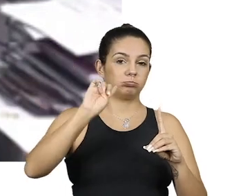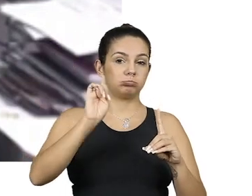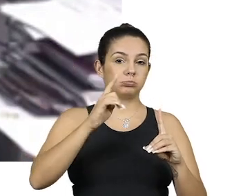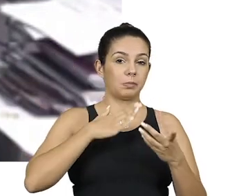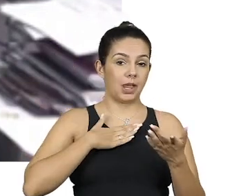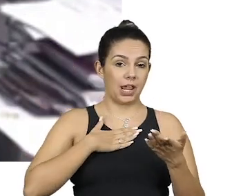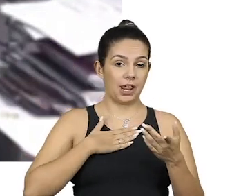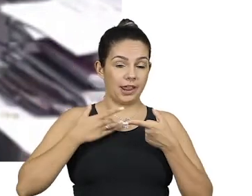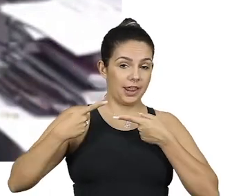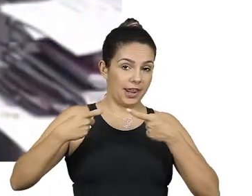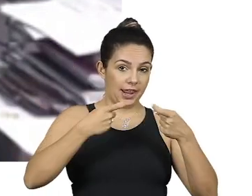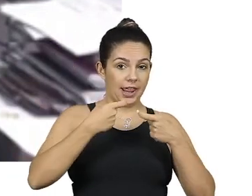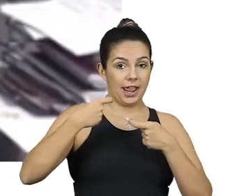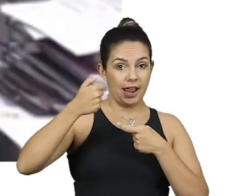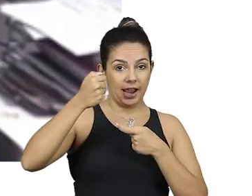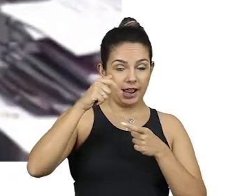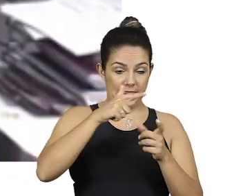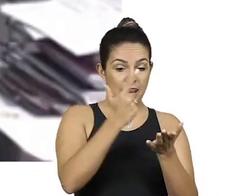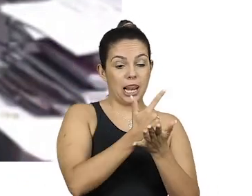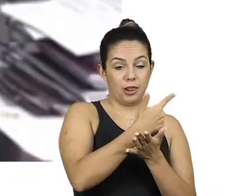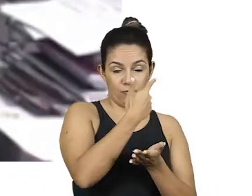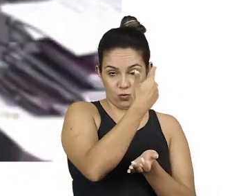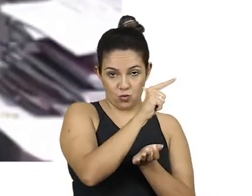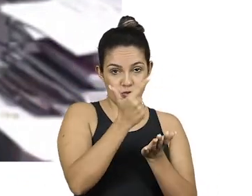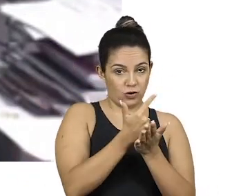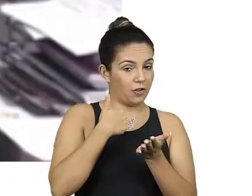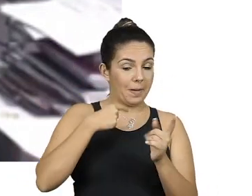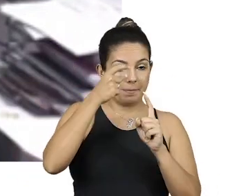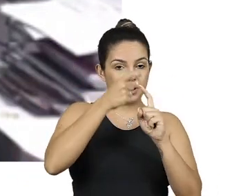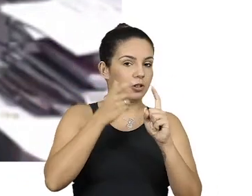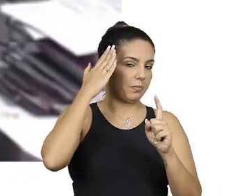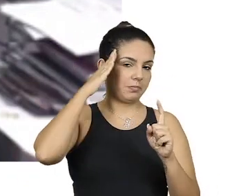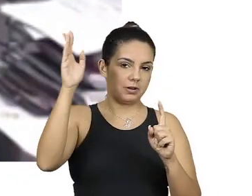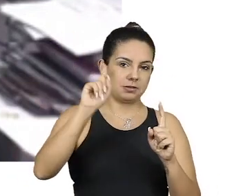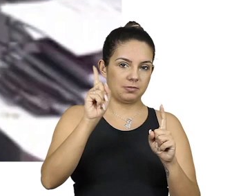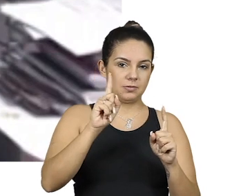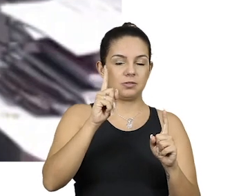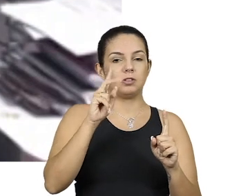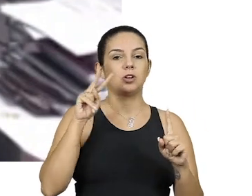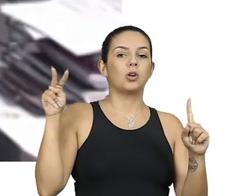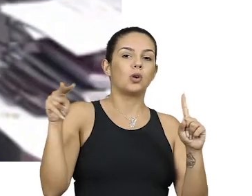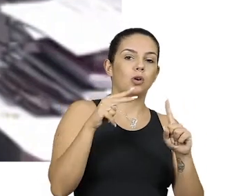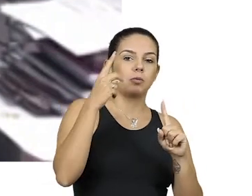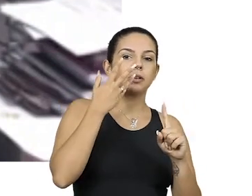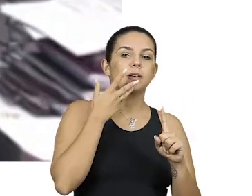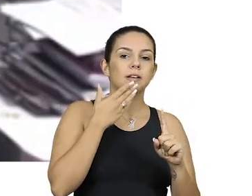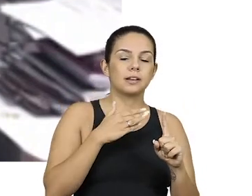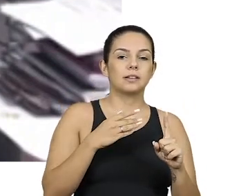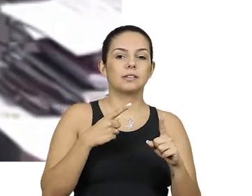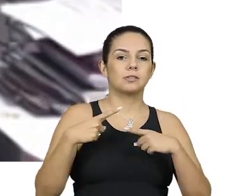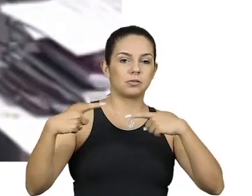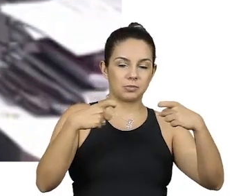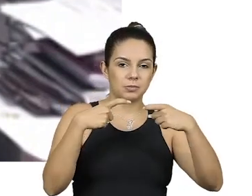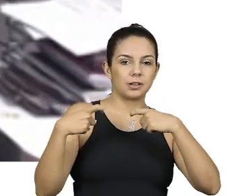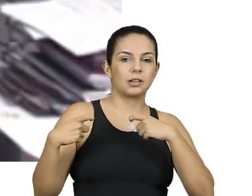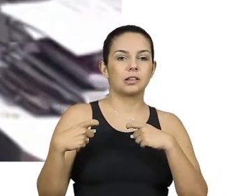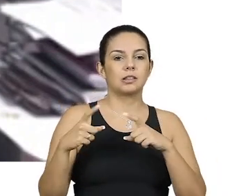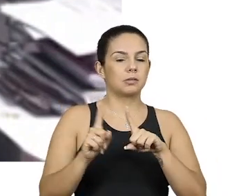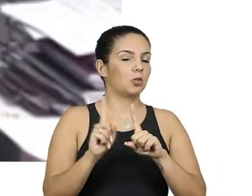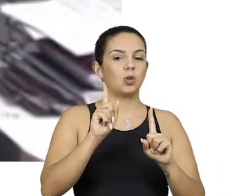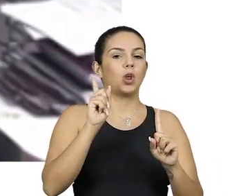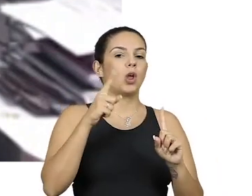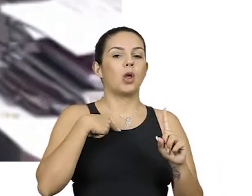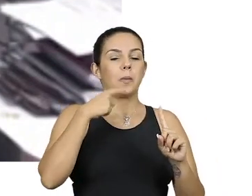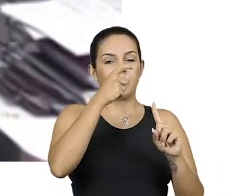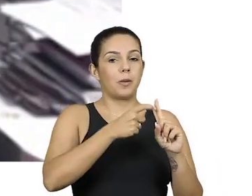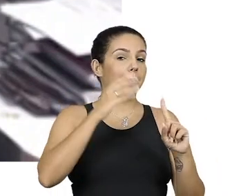de Minha Guerra Alheia, é o olhar de uma criança sobre a guerra que me interessava, também não